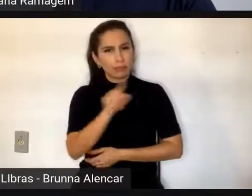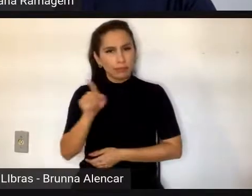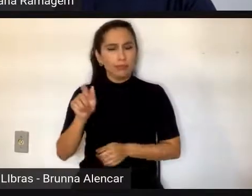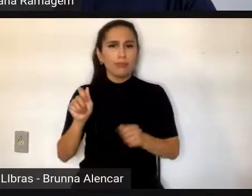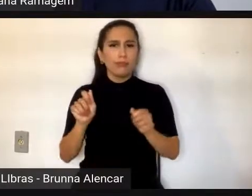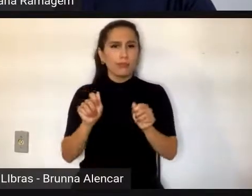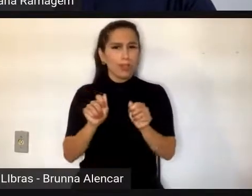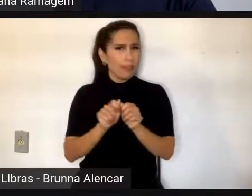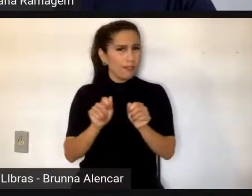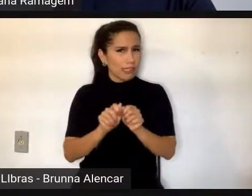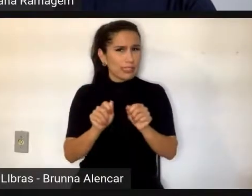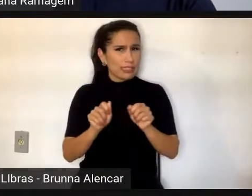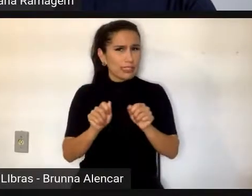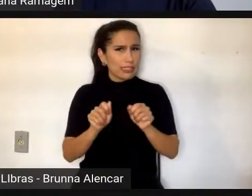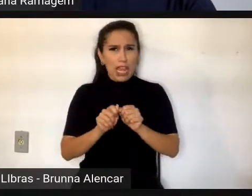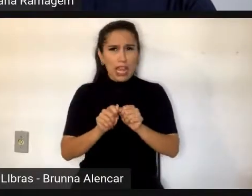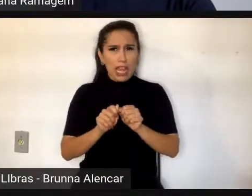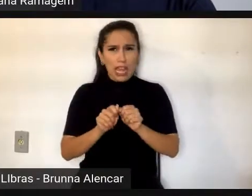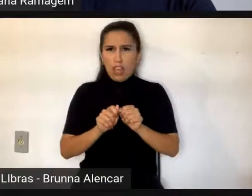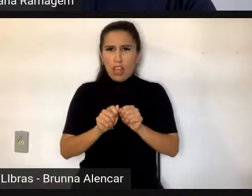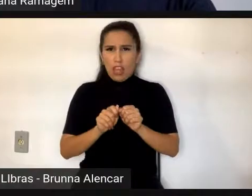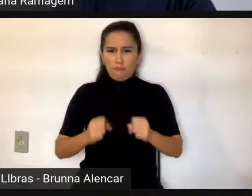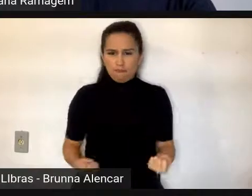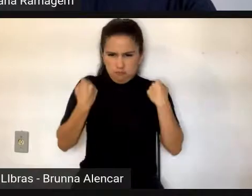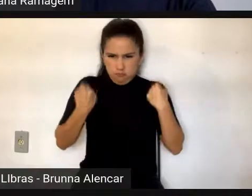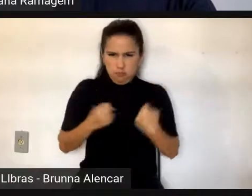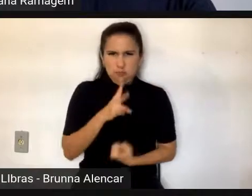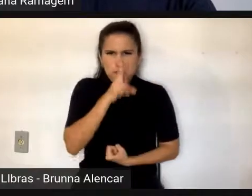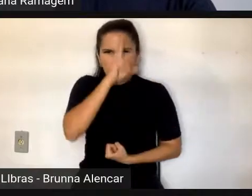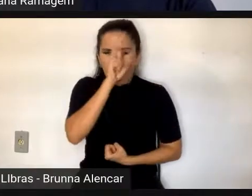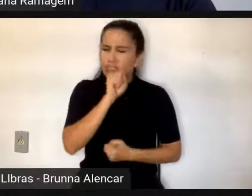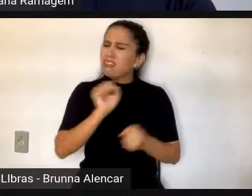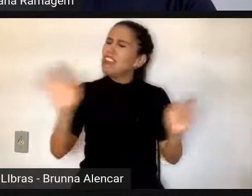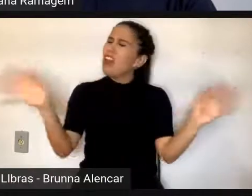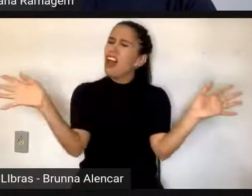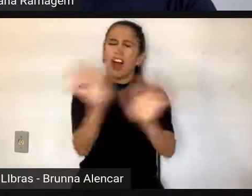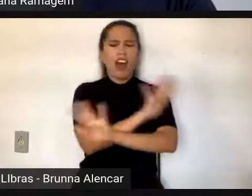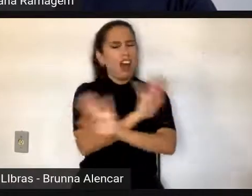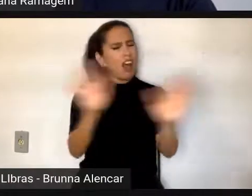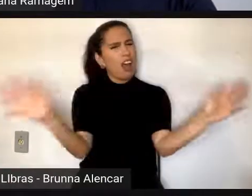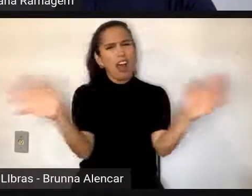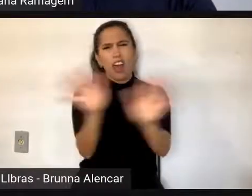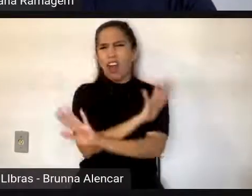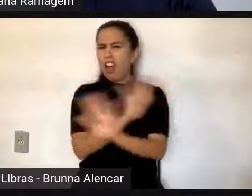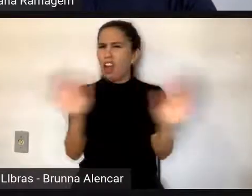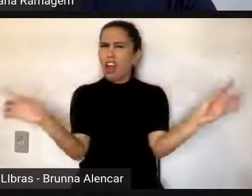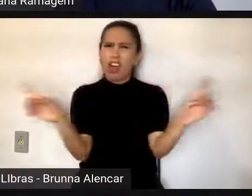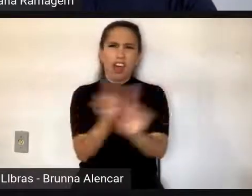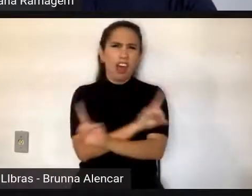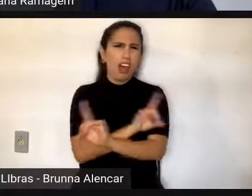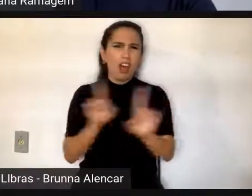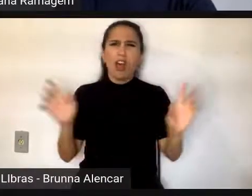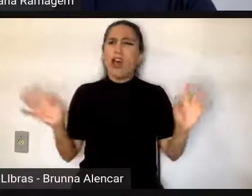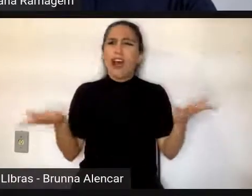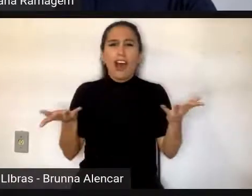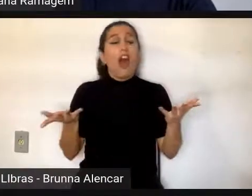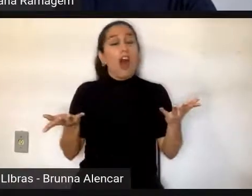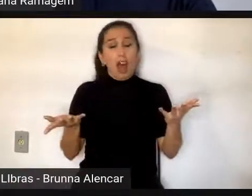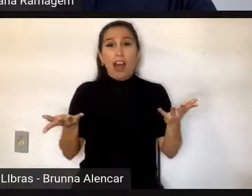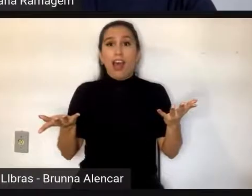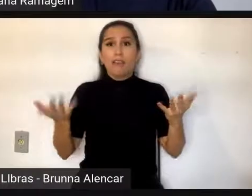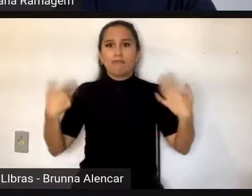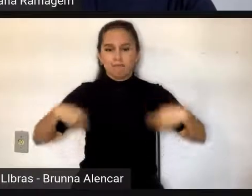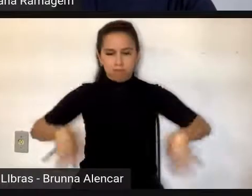não vão te deixar extenuado, levante pesos que não sejam superiores ao que